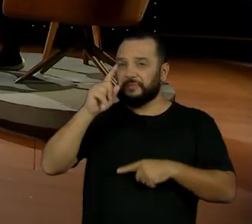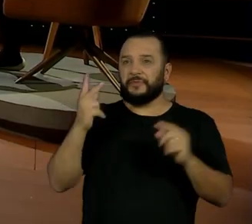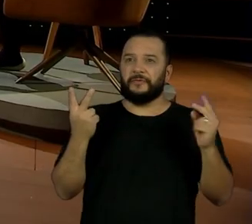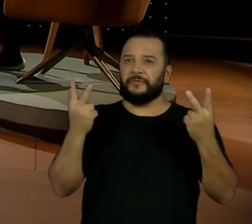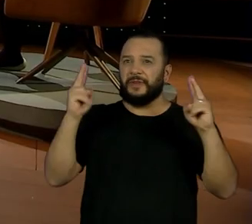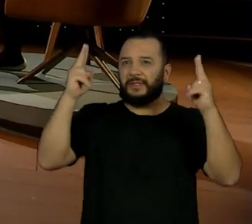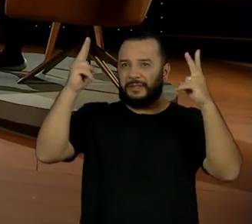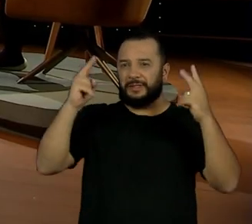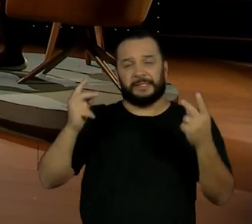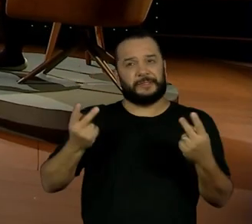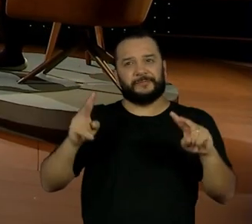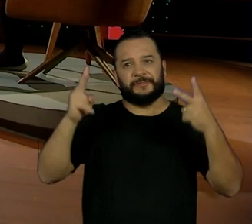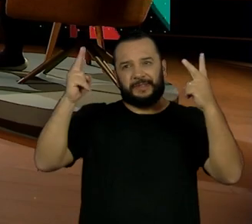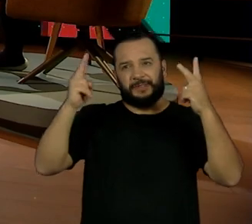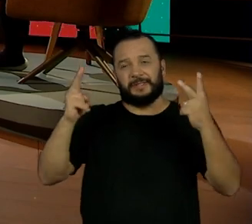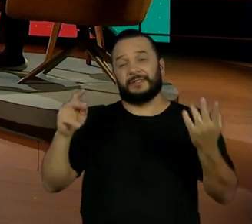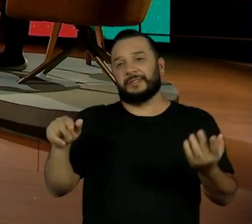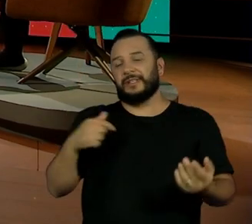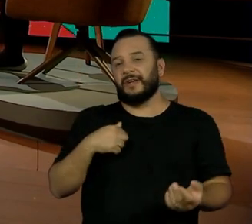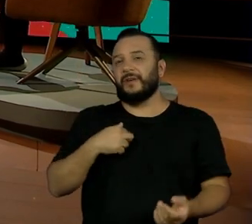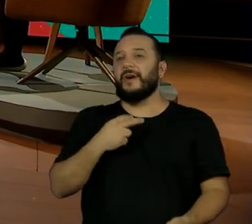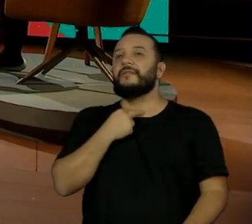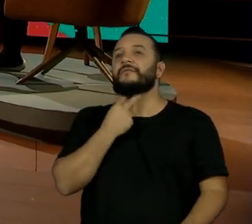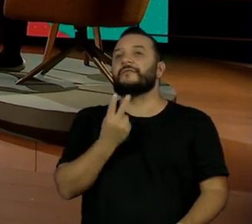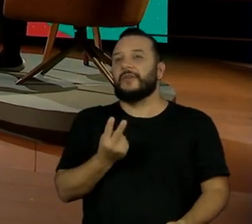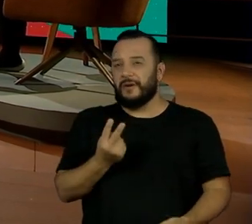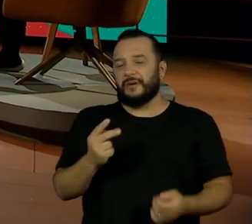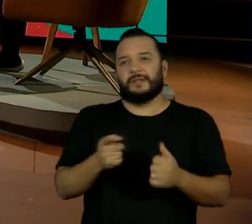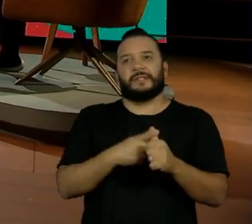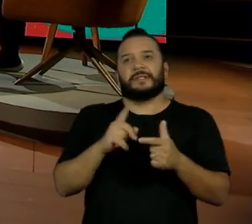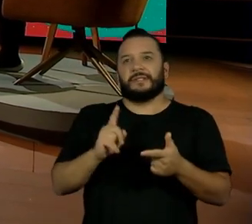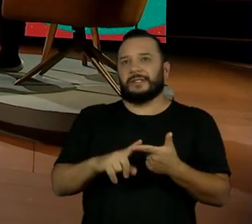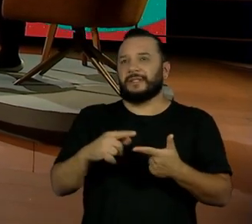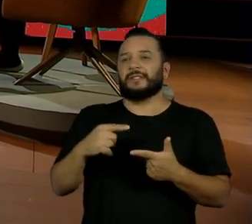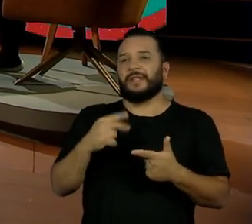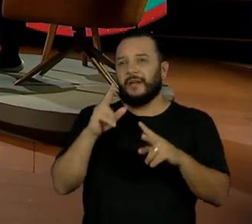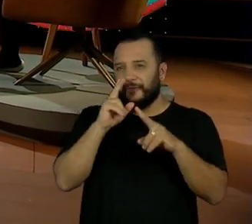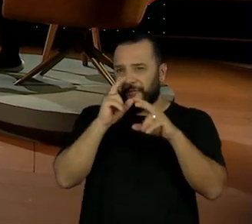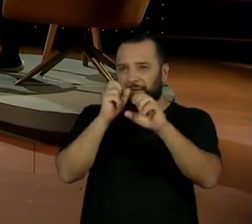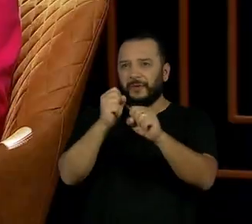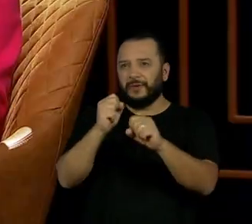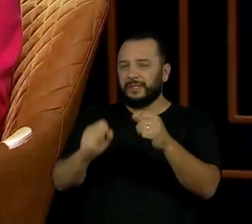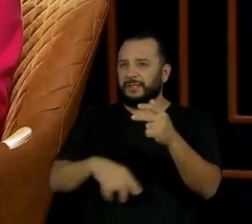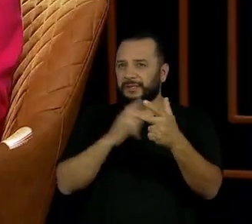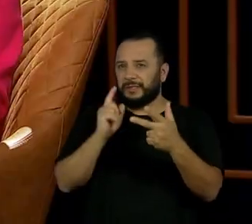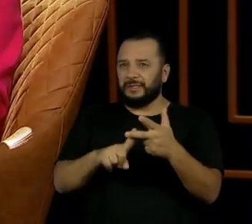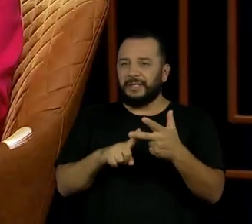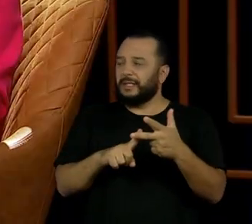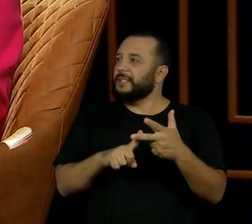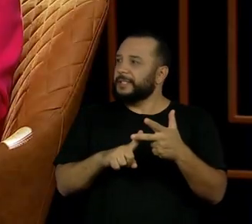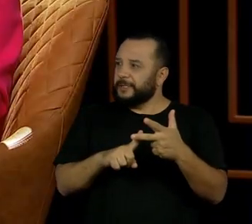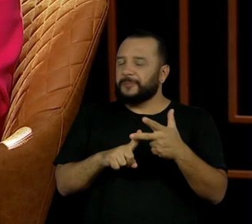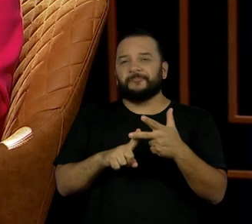então essa essa voz essa divisão essa força essa